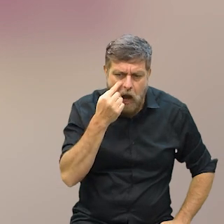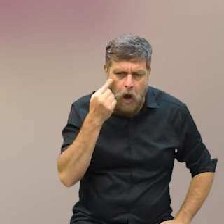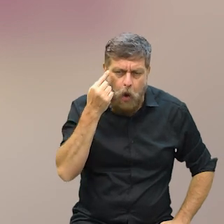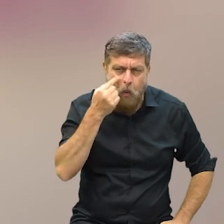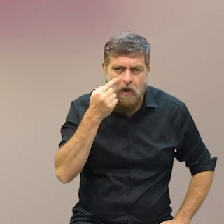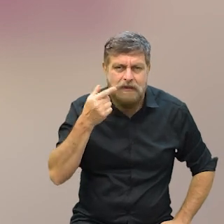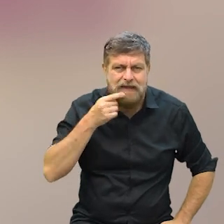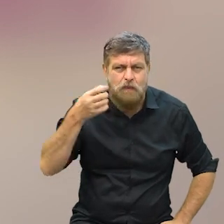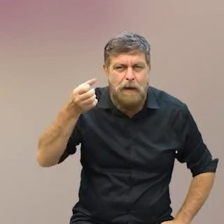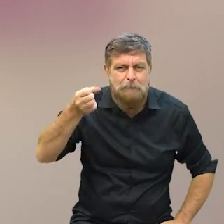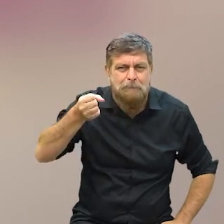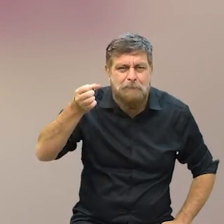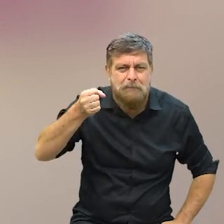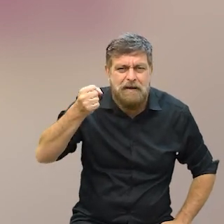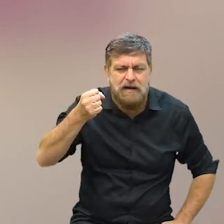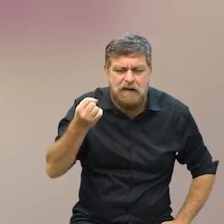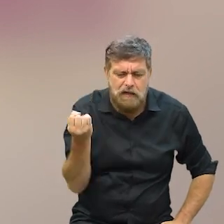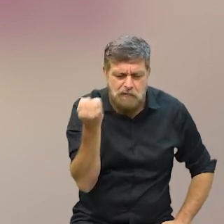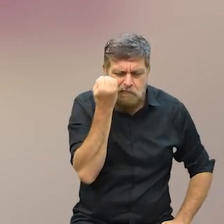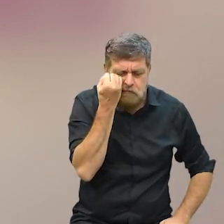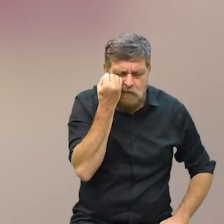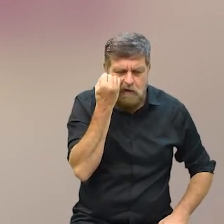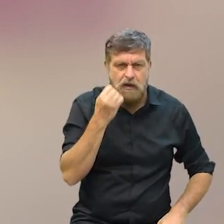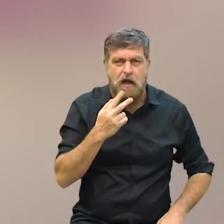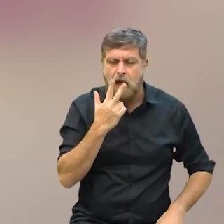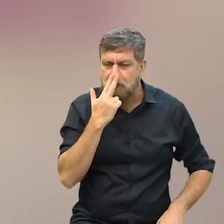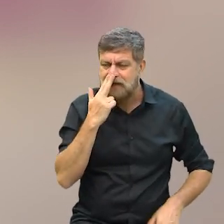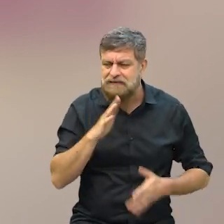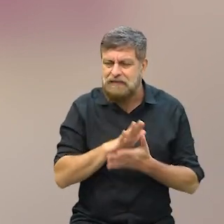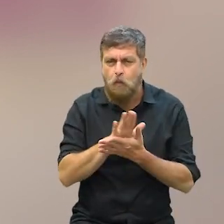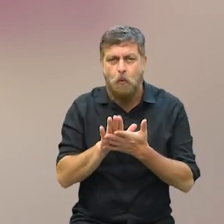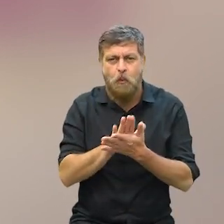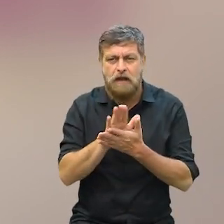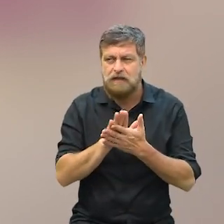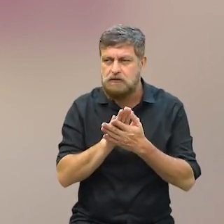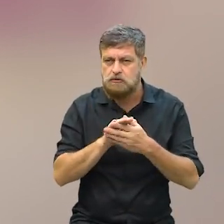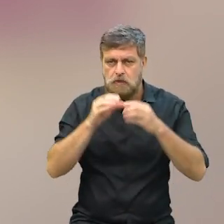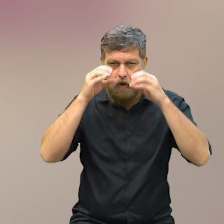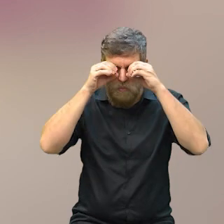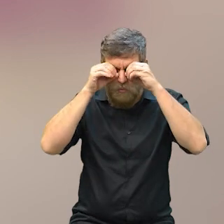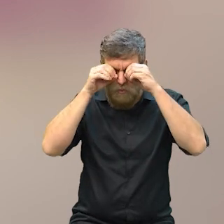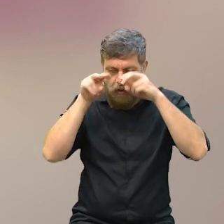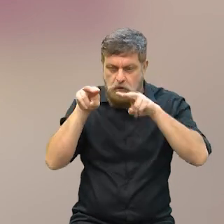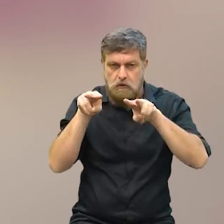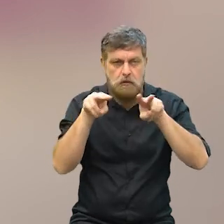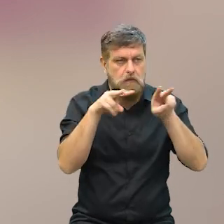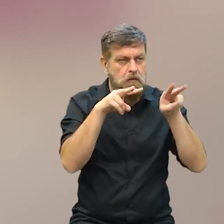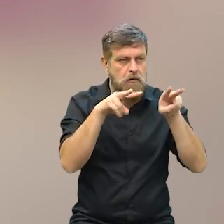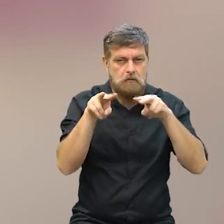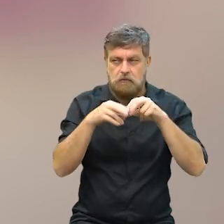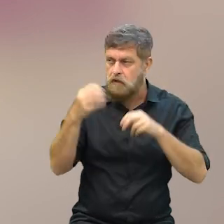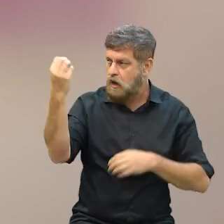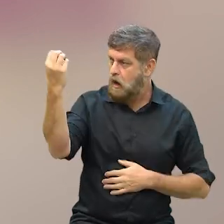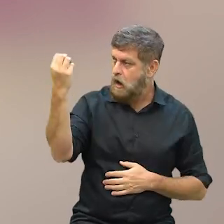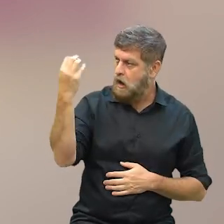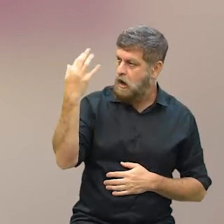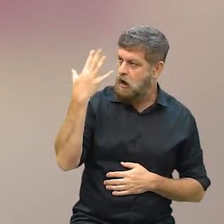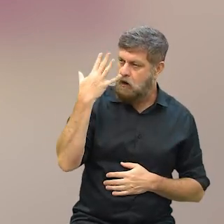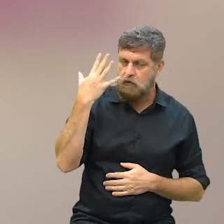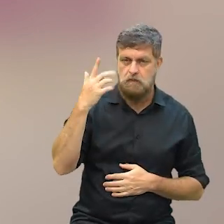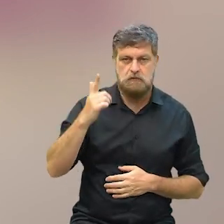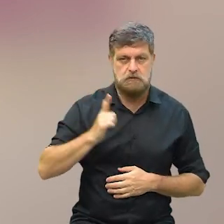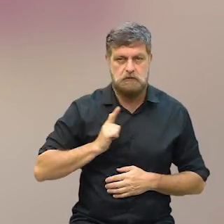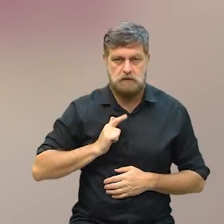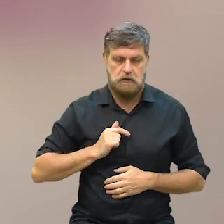mancha, né, branca na foto, que pode não ser nada, ser só uma posição do olho, onde a luz bate no